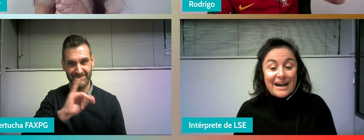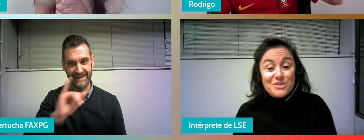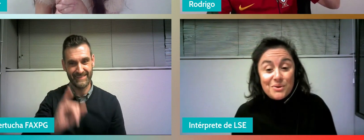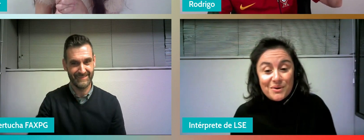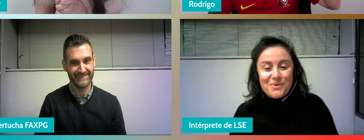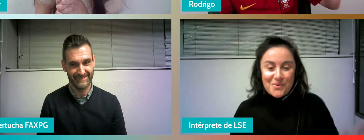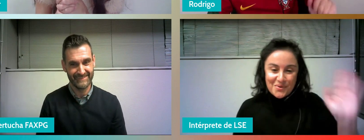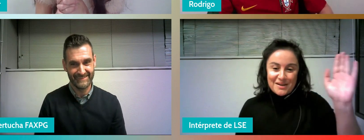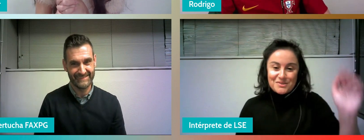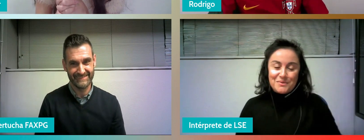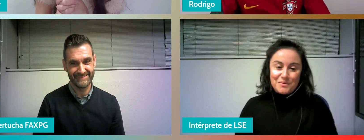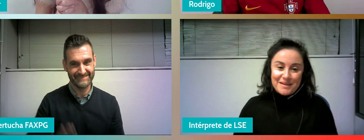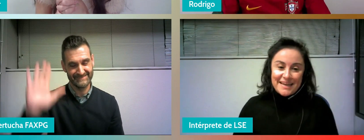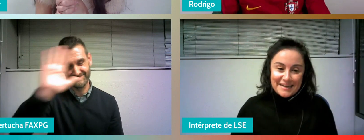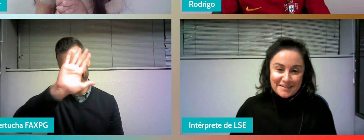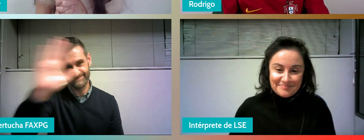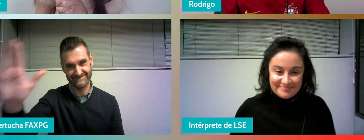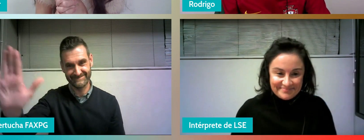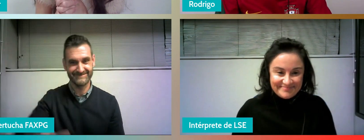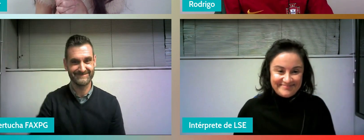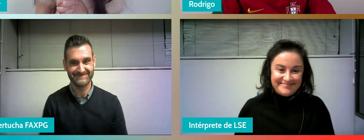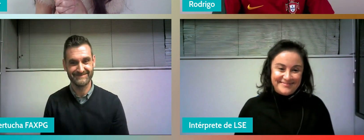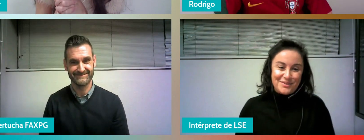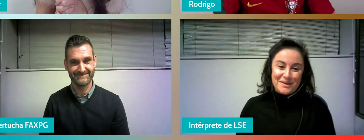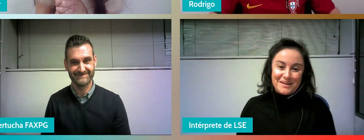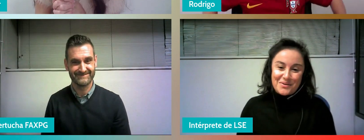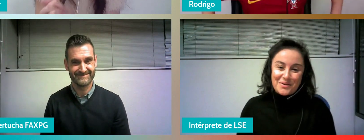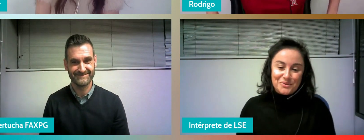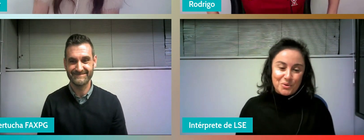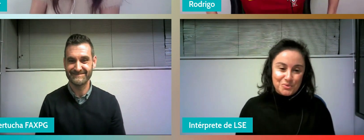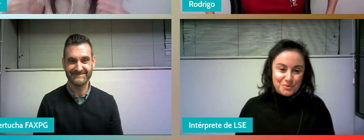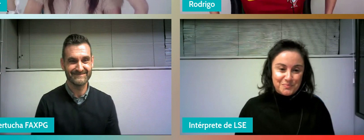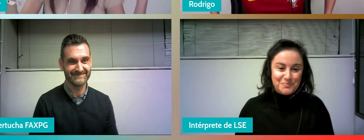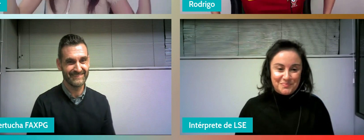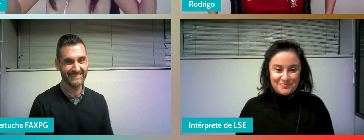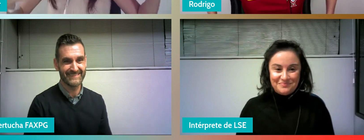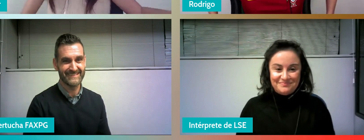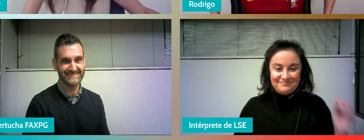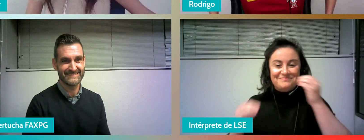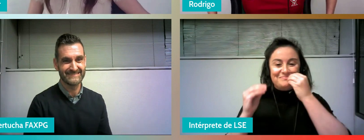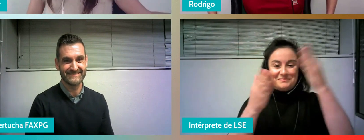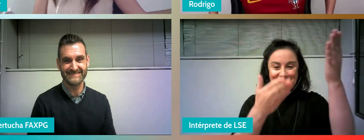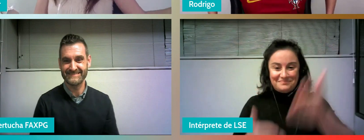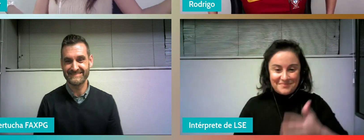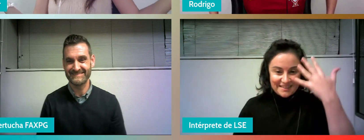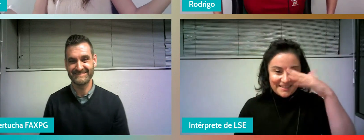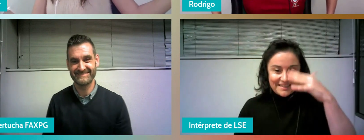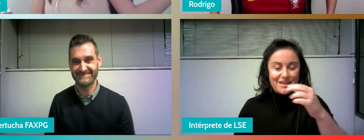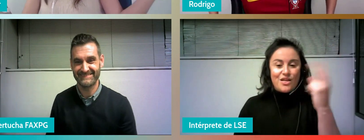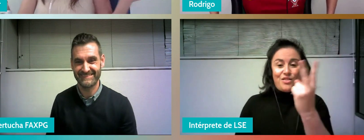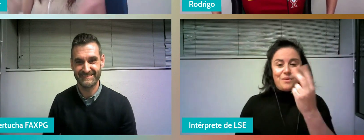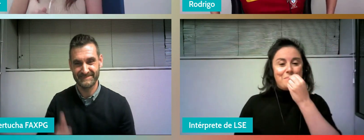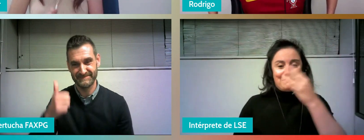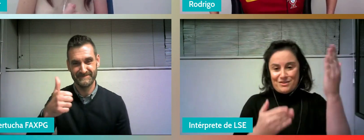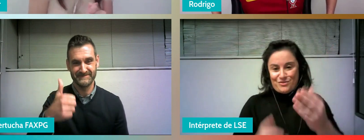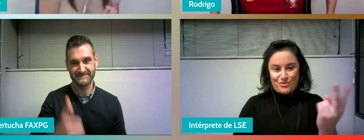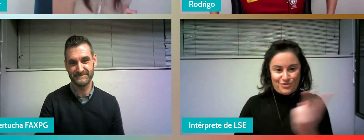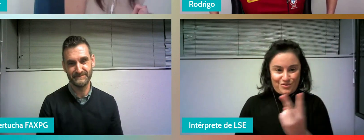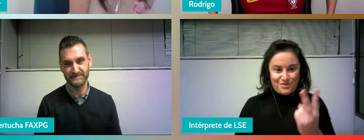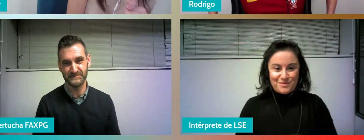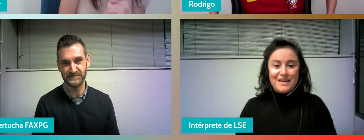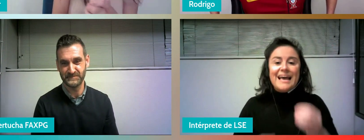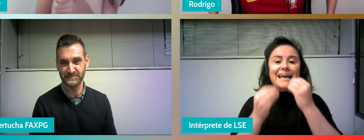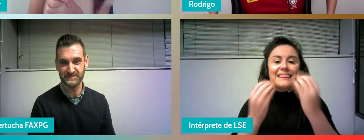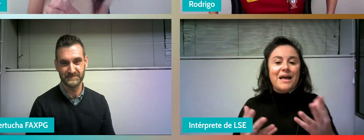Olá. Olá, seu nome é Ana. Ana, bem-vindo. Vale, pois benvidos os dous. Que tal,